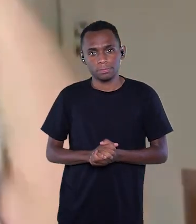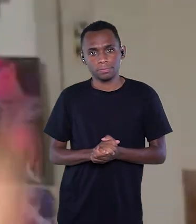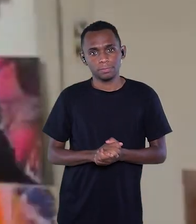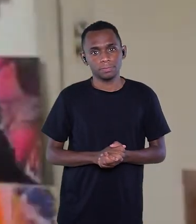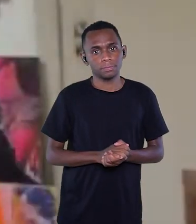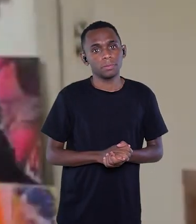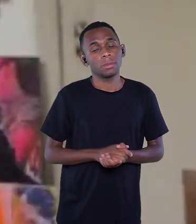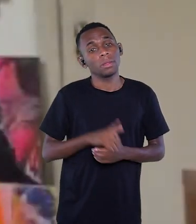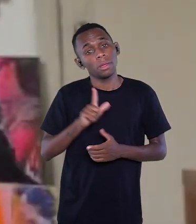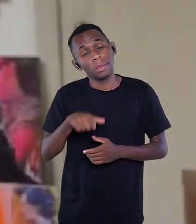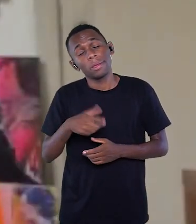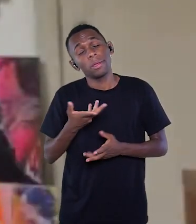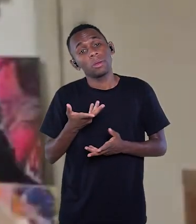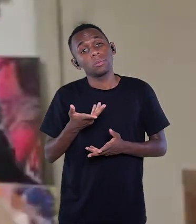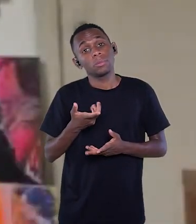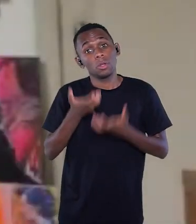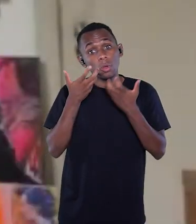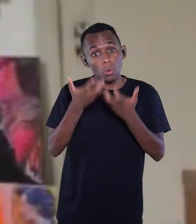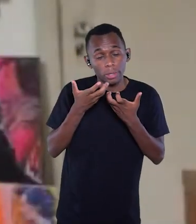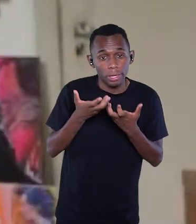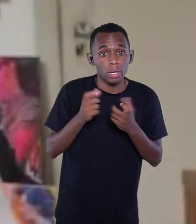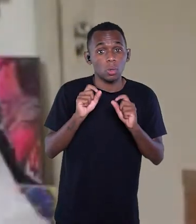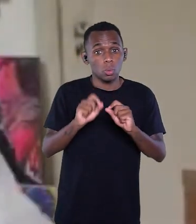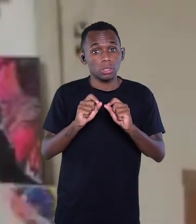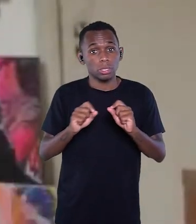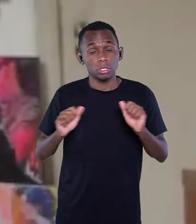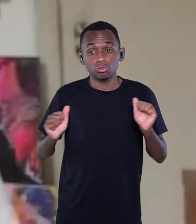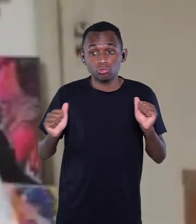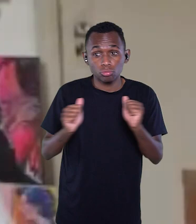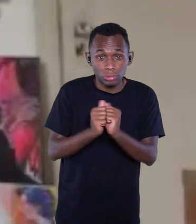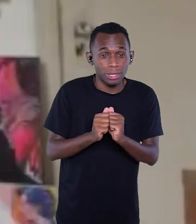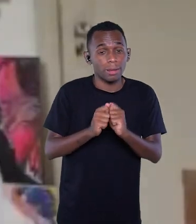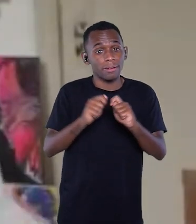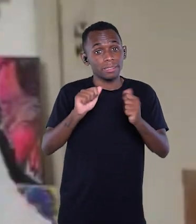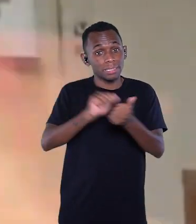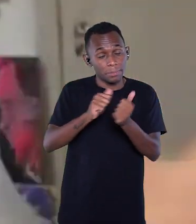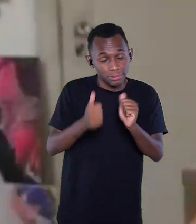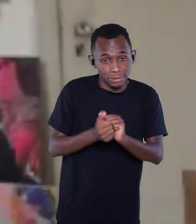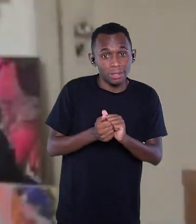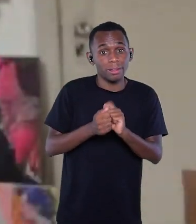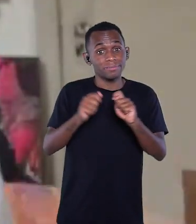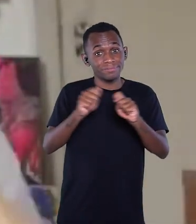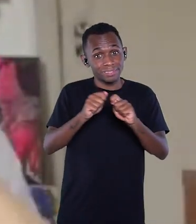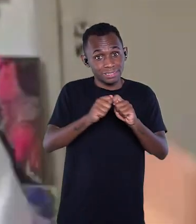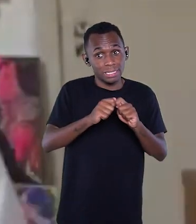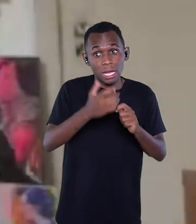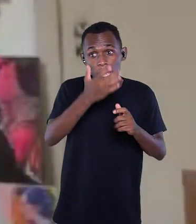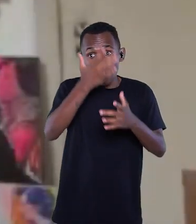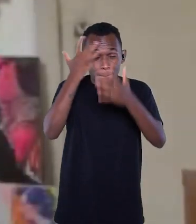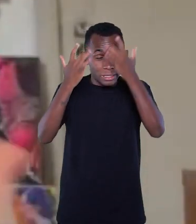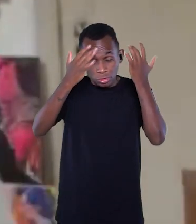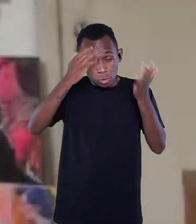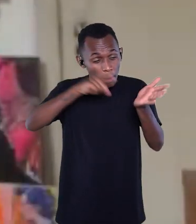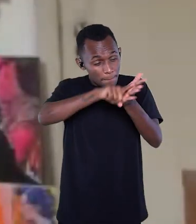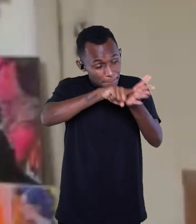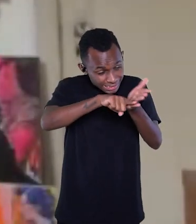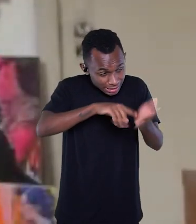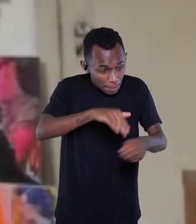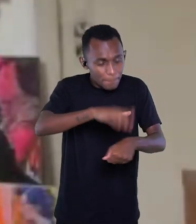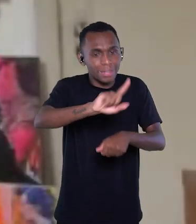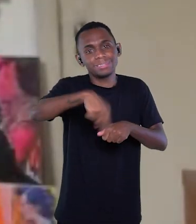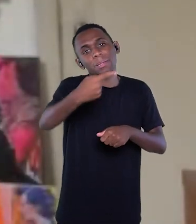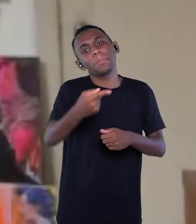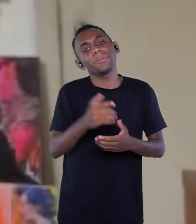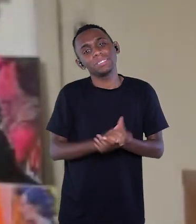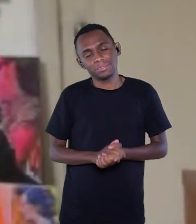uma situação, assim, eu quero fazer esse compêndio, e aí, quem sabe, outras pessoas aprofundam mais nessa